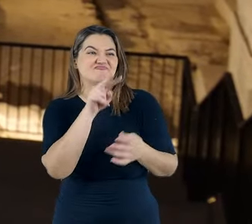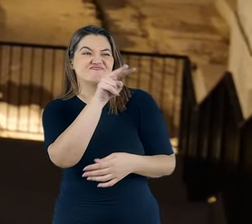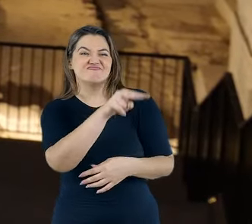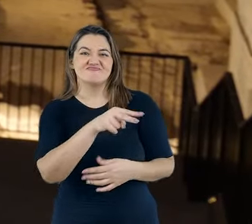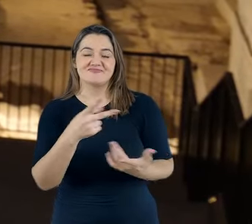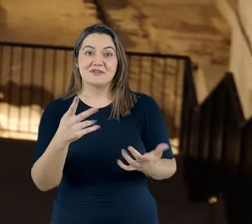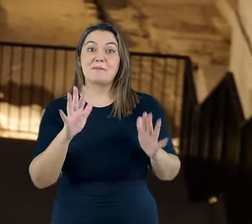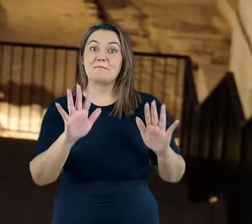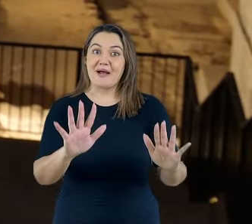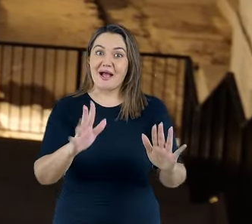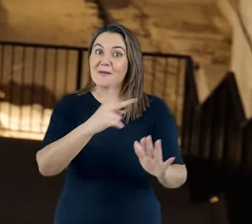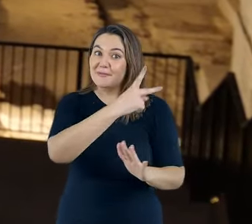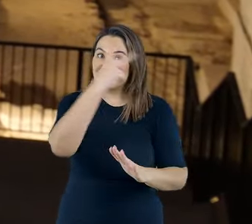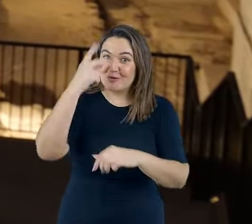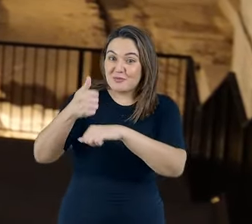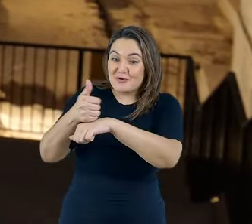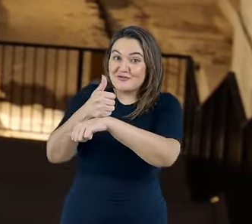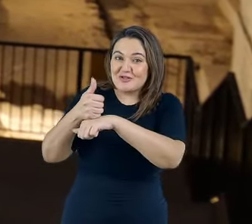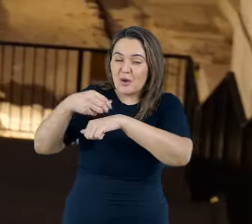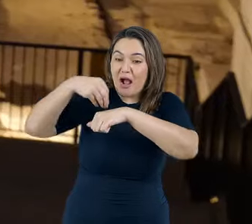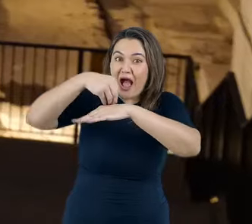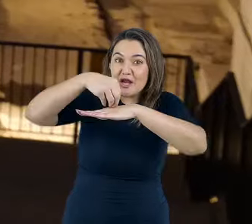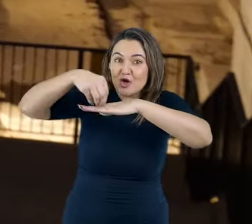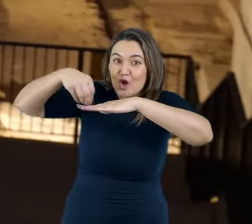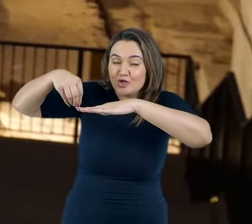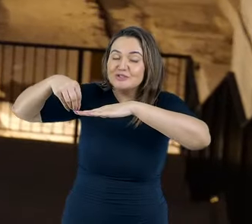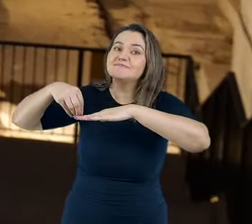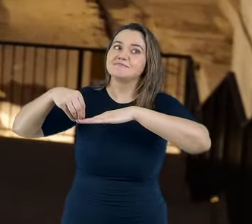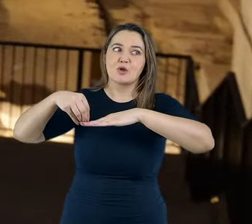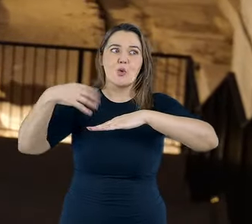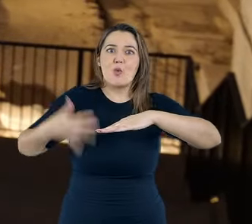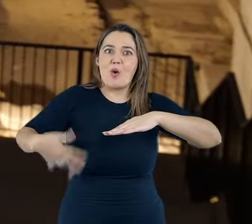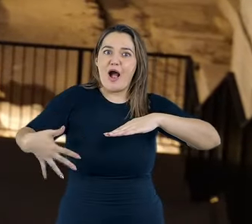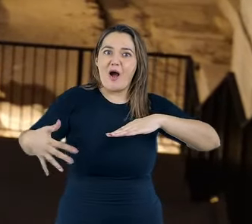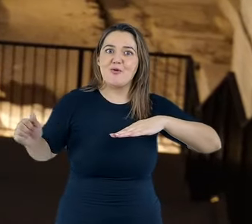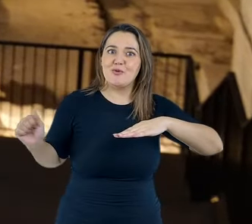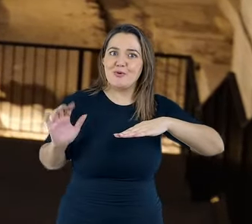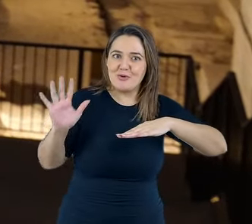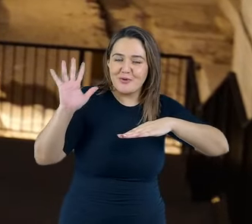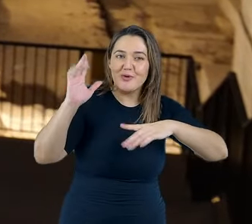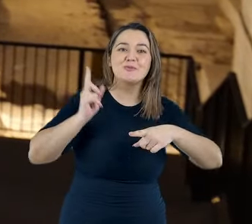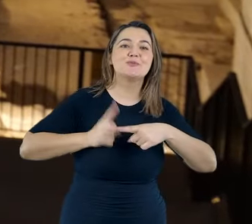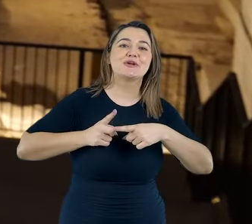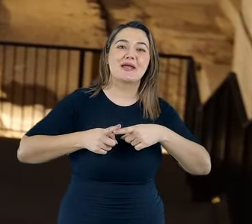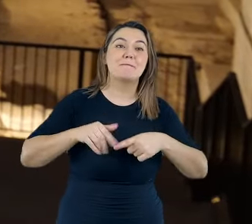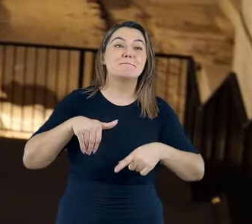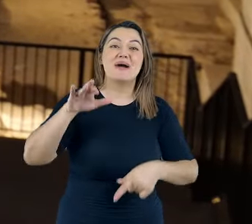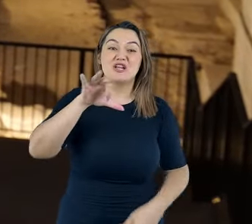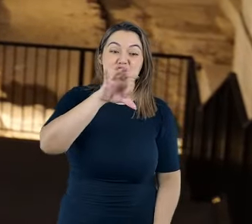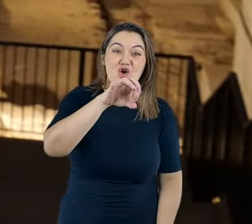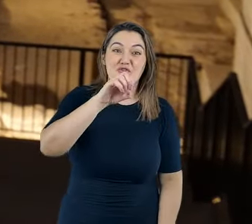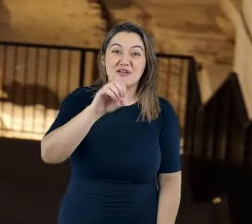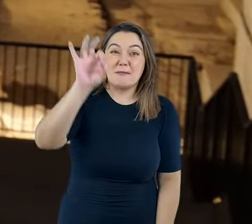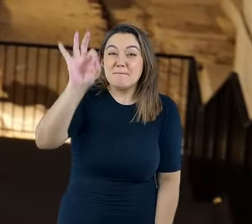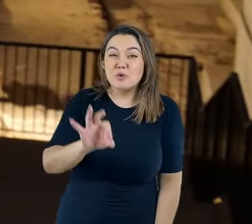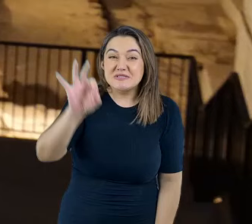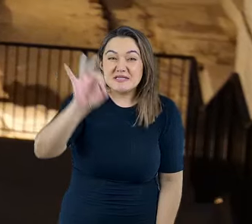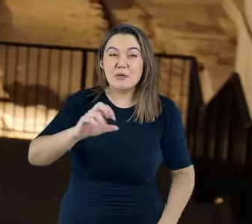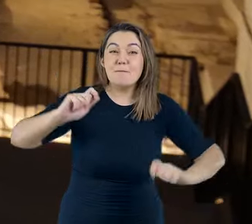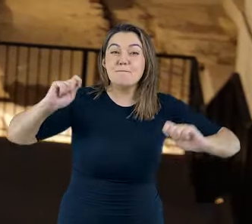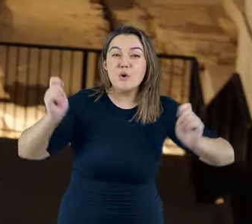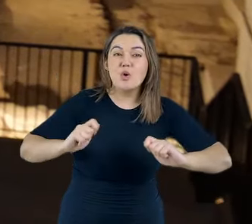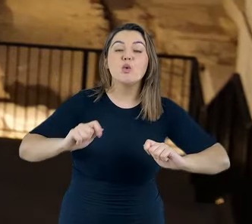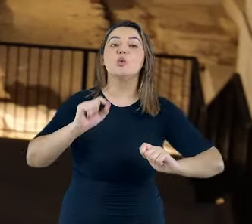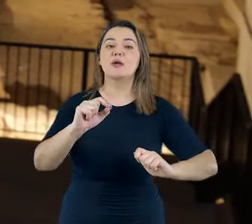olhar leigo, diz muito para o olhar arqueológico. Eu posso afirmar para vocês, com mais de 90% de